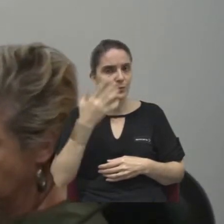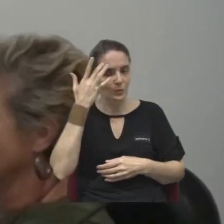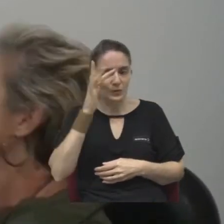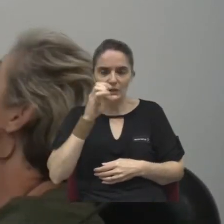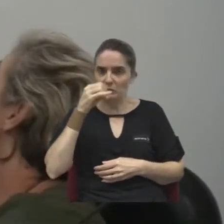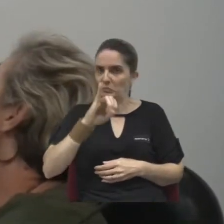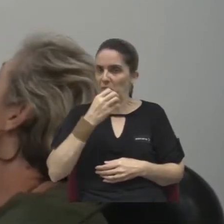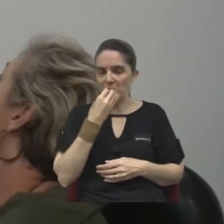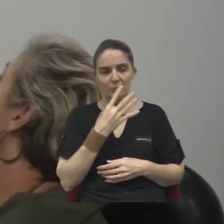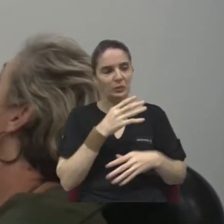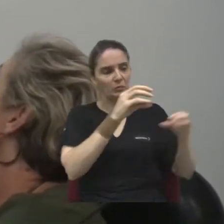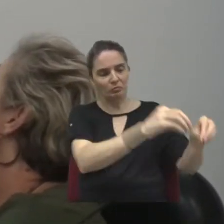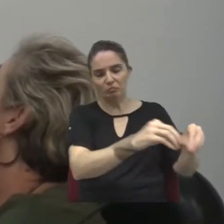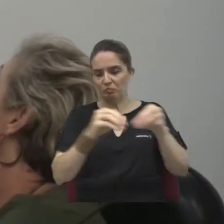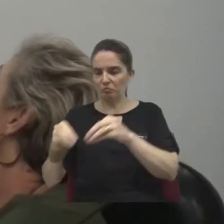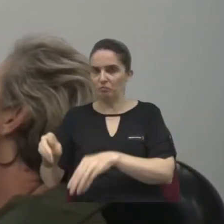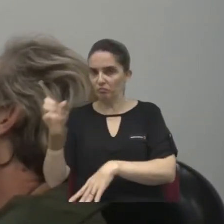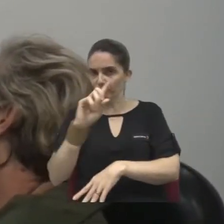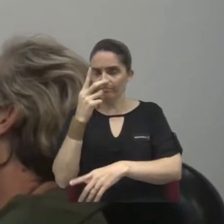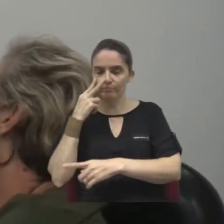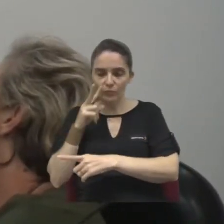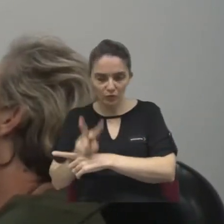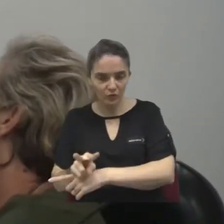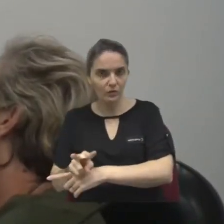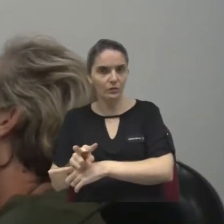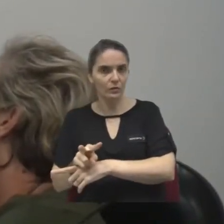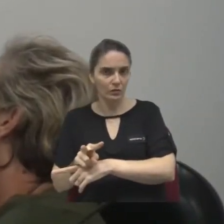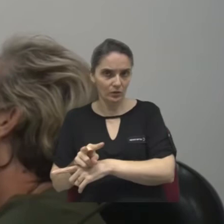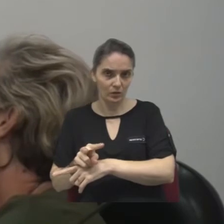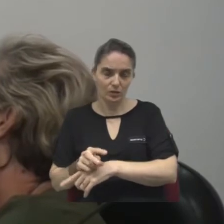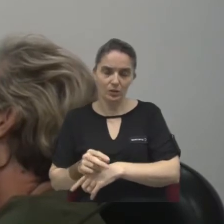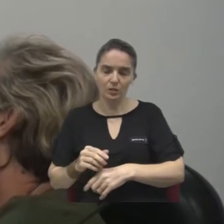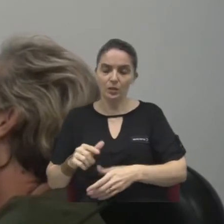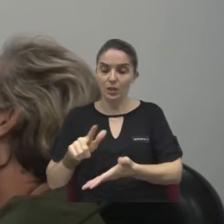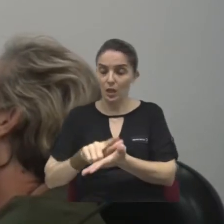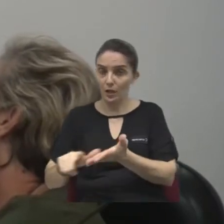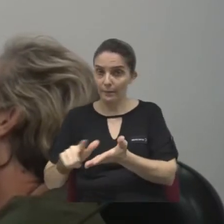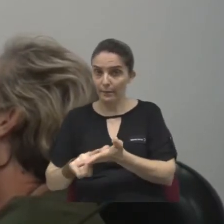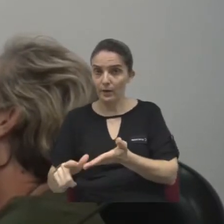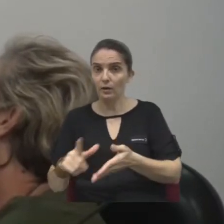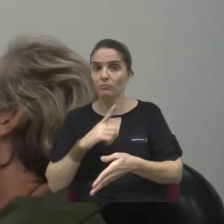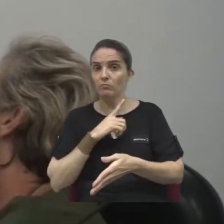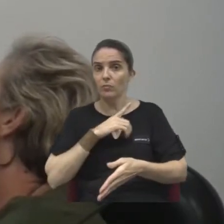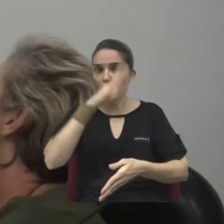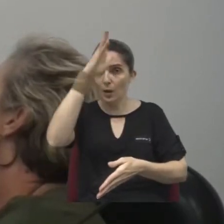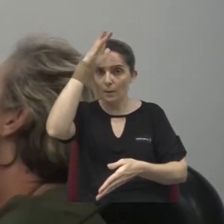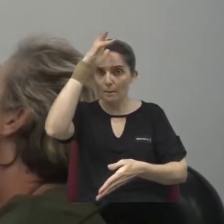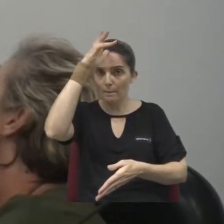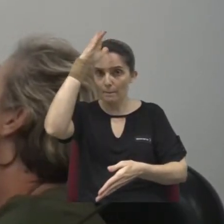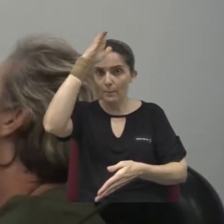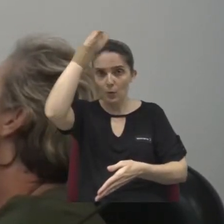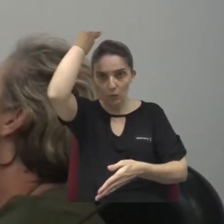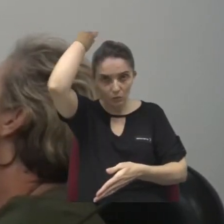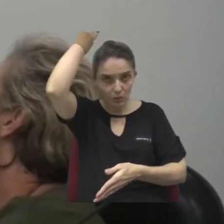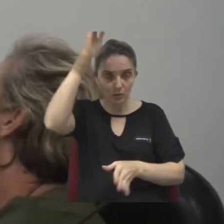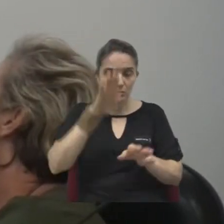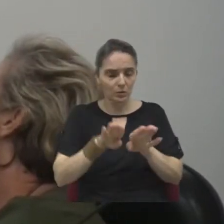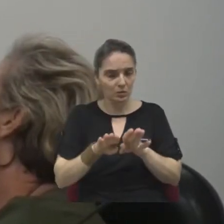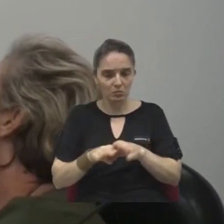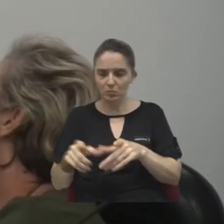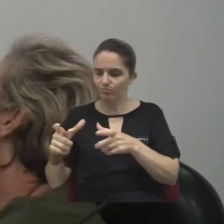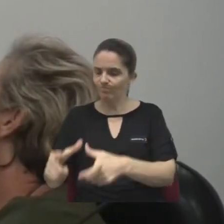tem vistoria da vigilância sanitária, inclusive está aqui no meu requerimento, bombeiro, não é um local arejado,